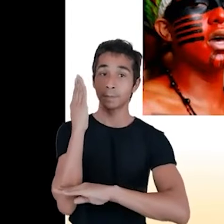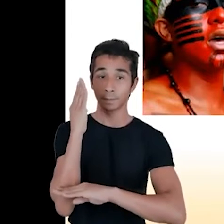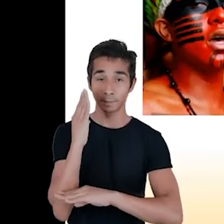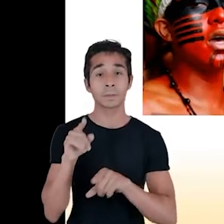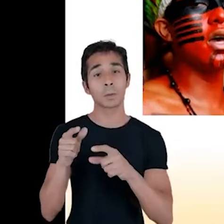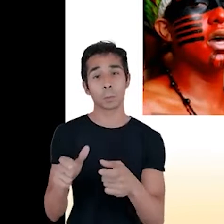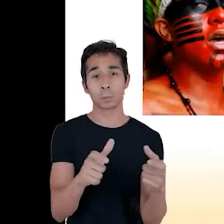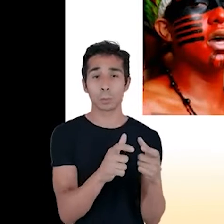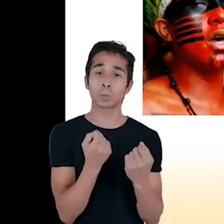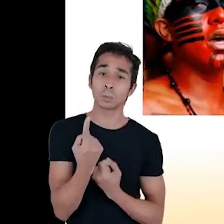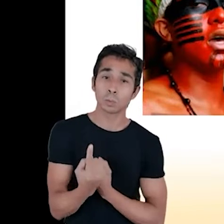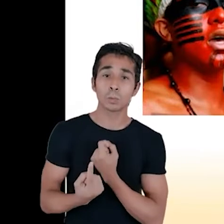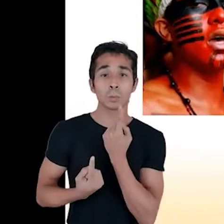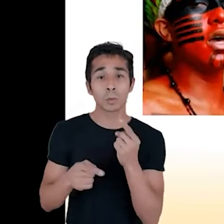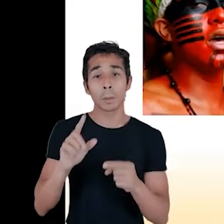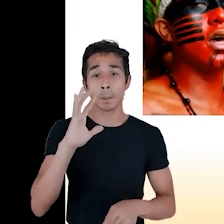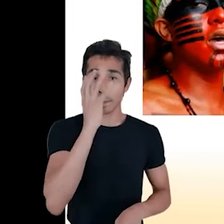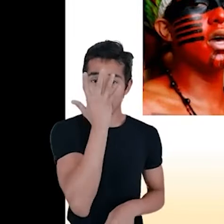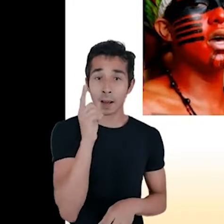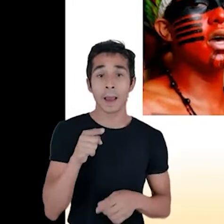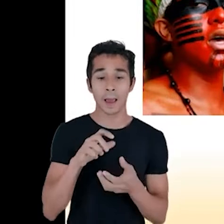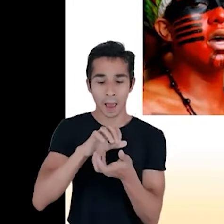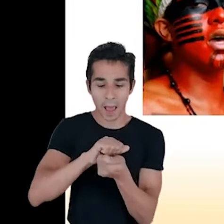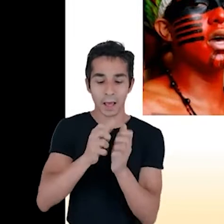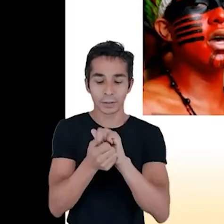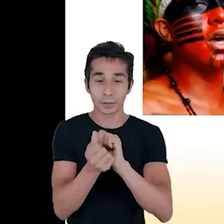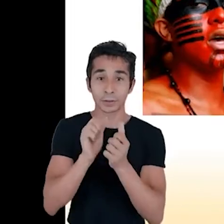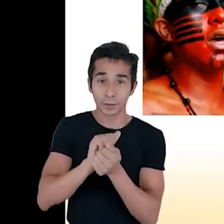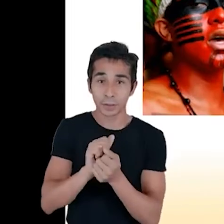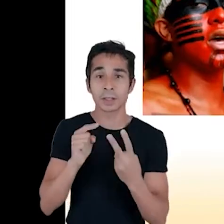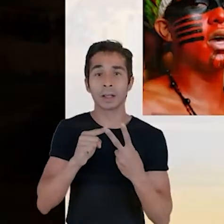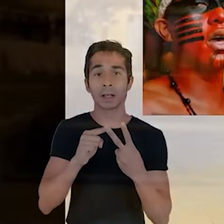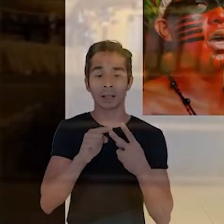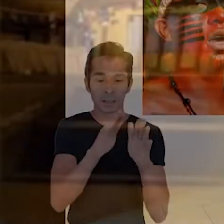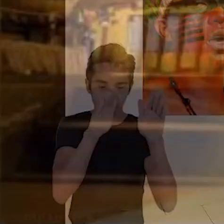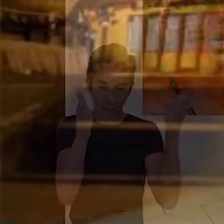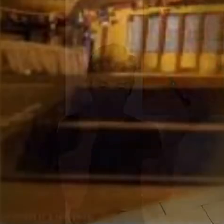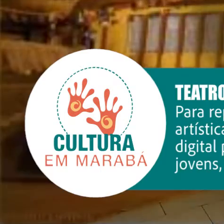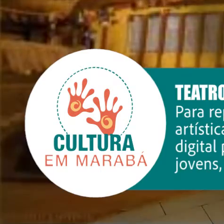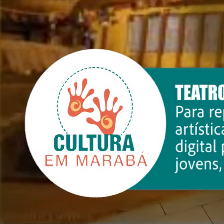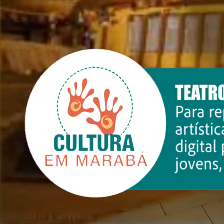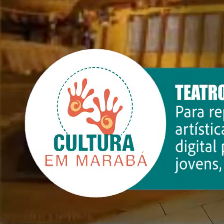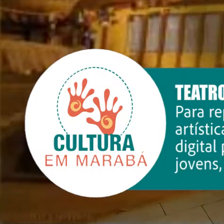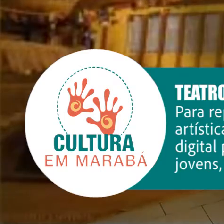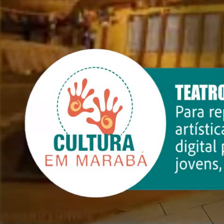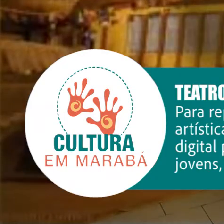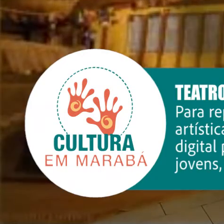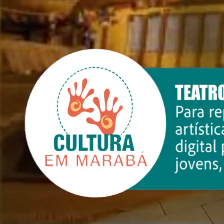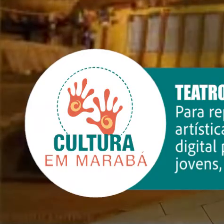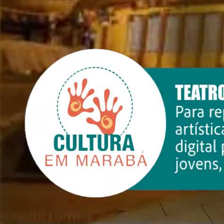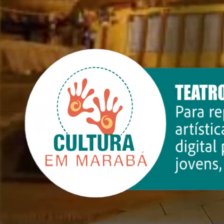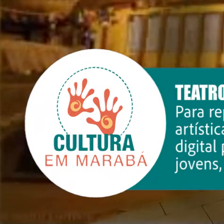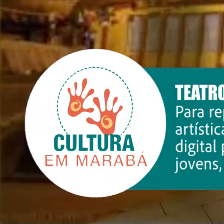de argila, né? A cerâmica. E a gente tem a pintura corporal. Uma história vai